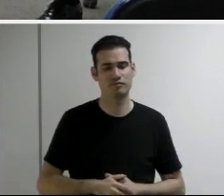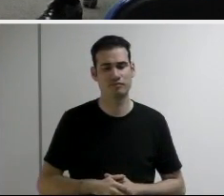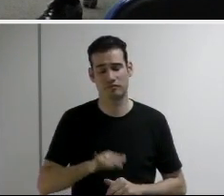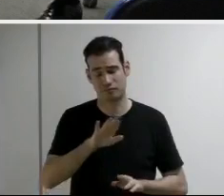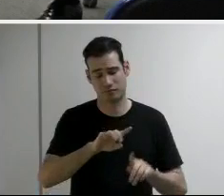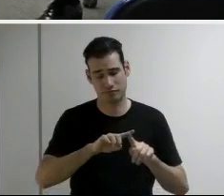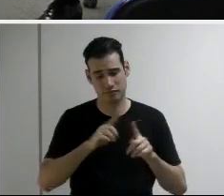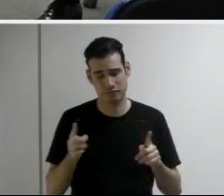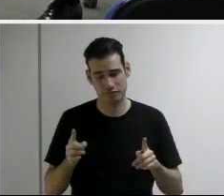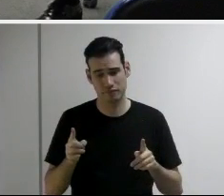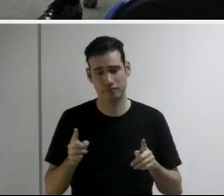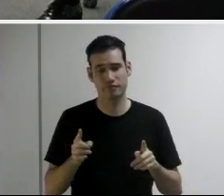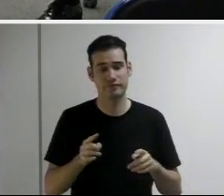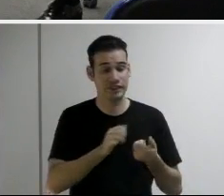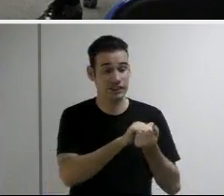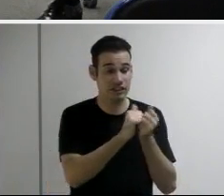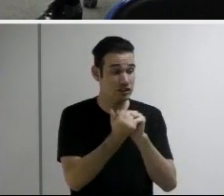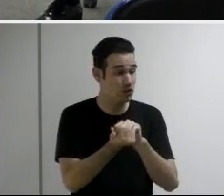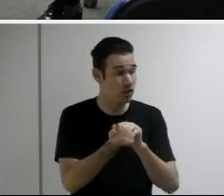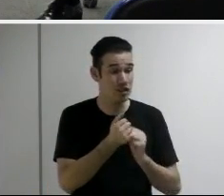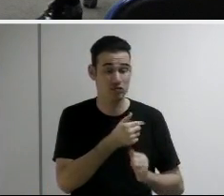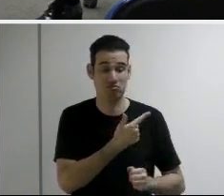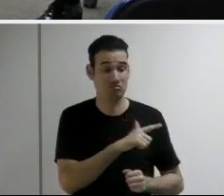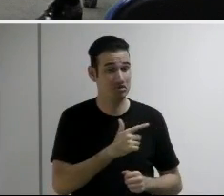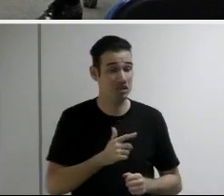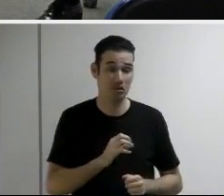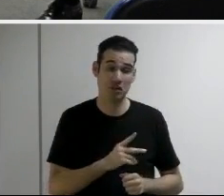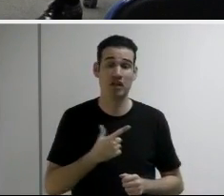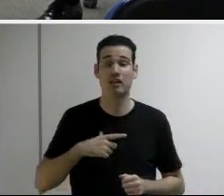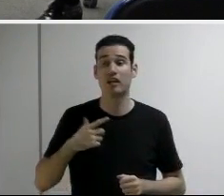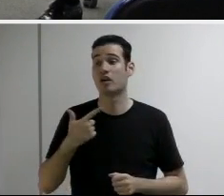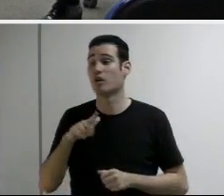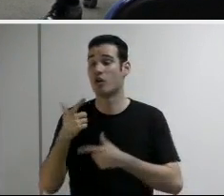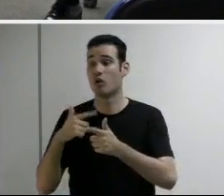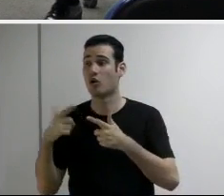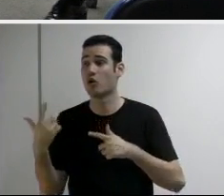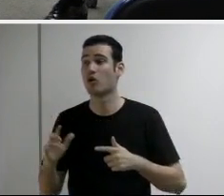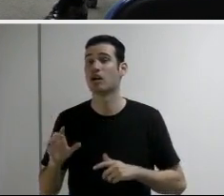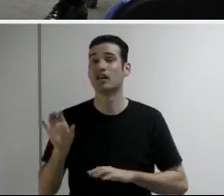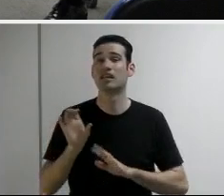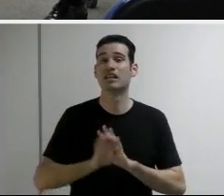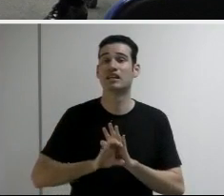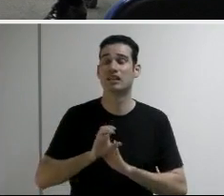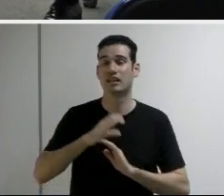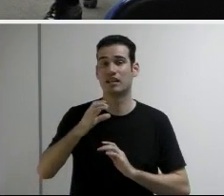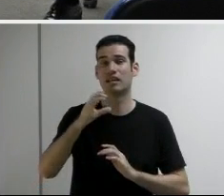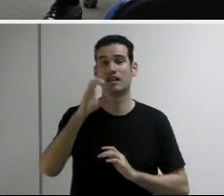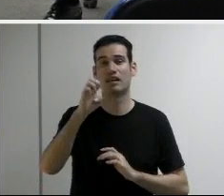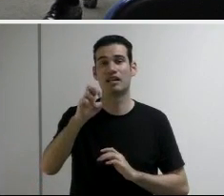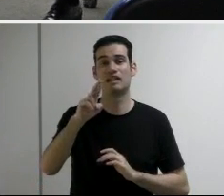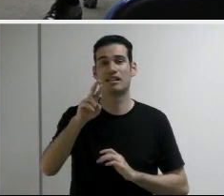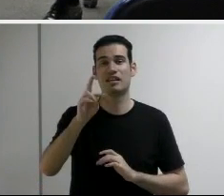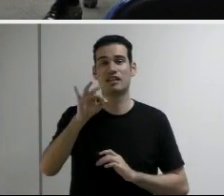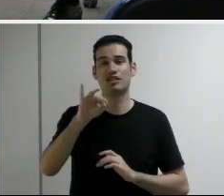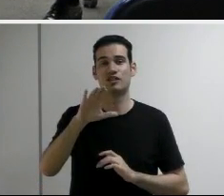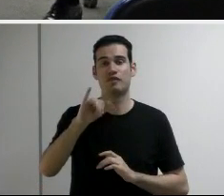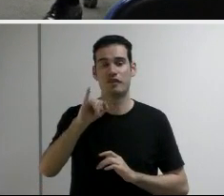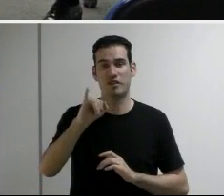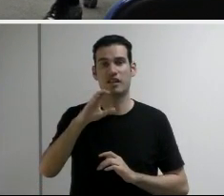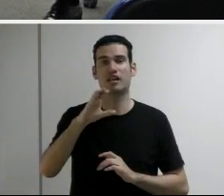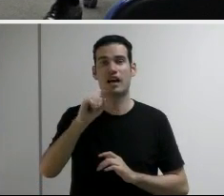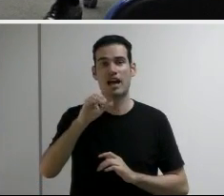Agora, não havendo adequação, você tem vários outros meios, e foi incluído, como o Cláudio falou, a certificação, isso é tornando compatível tanto com uma nova